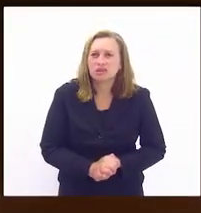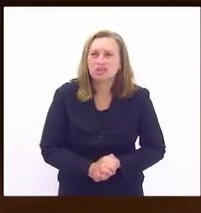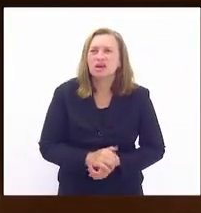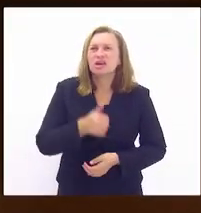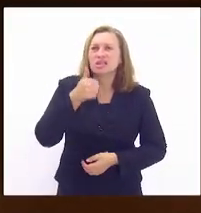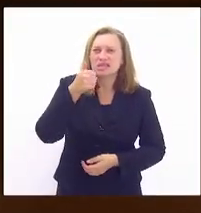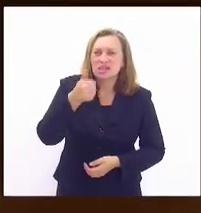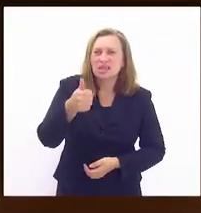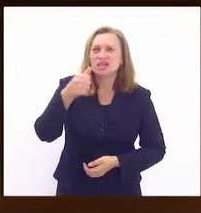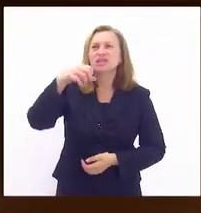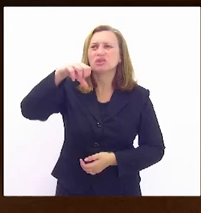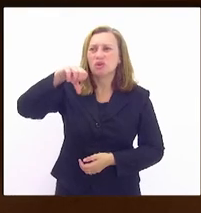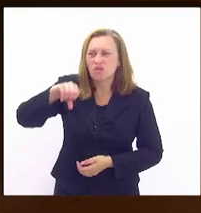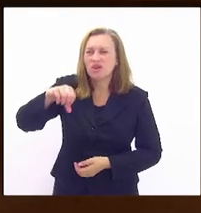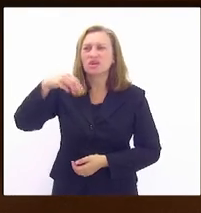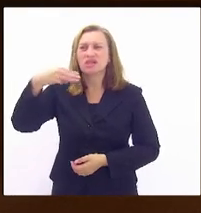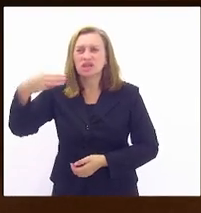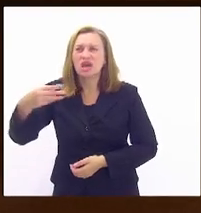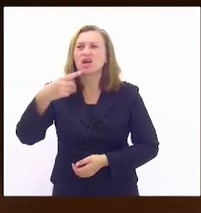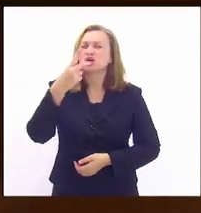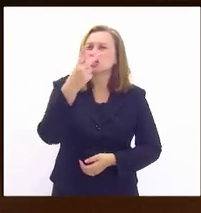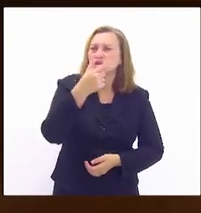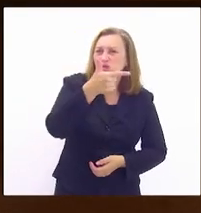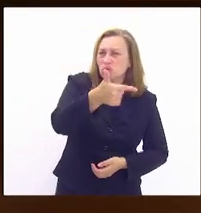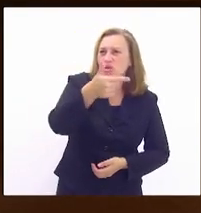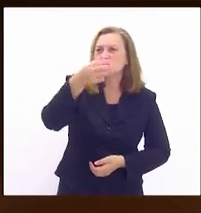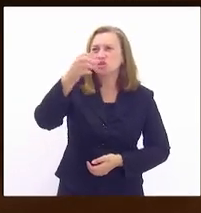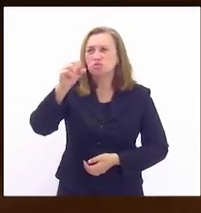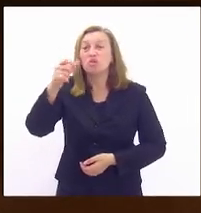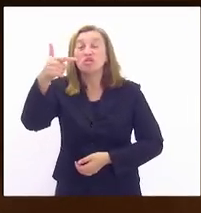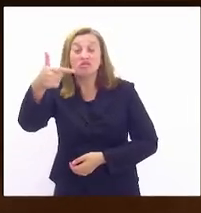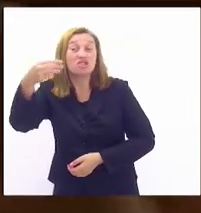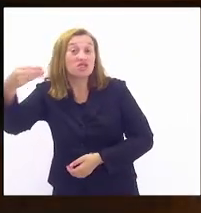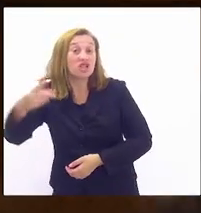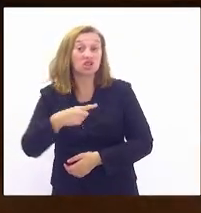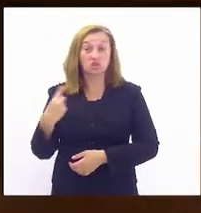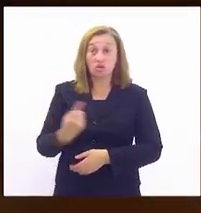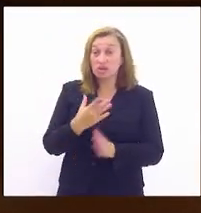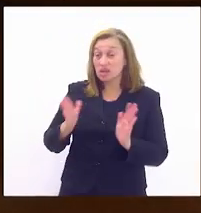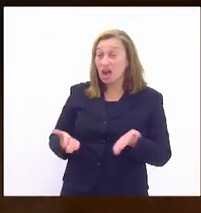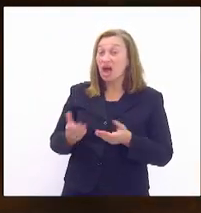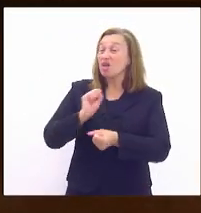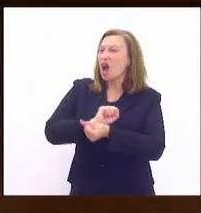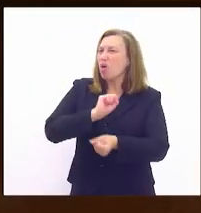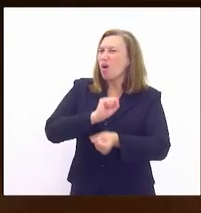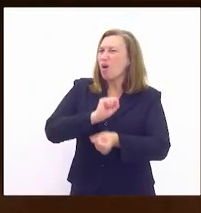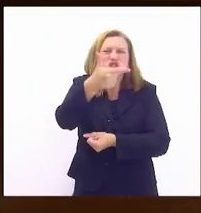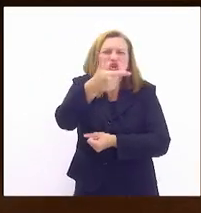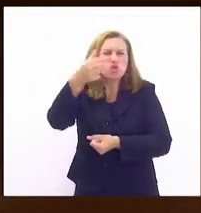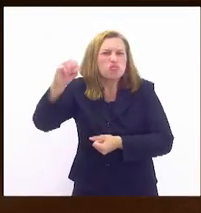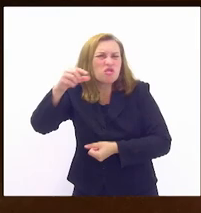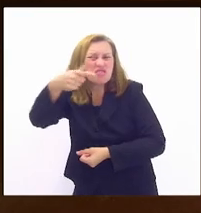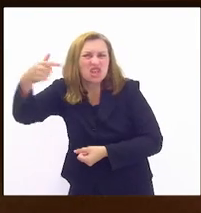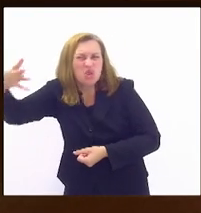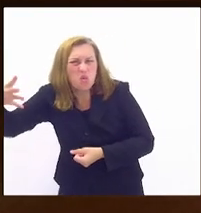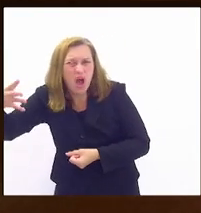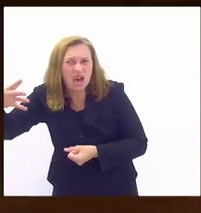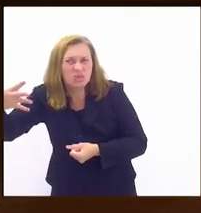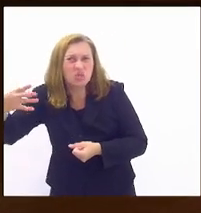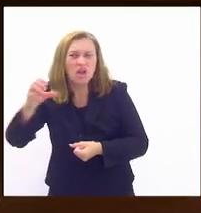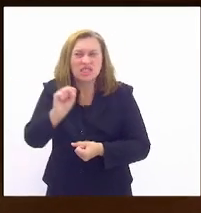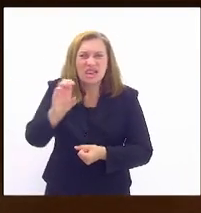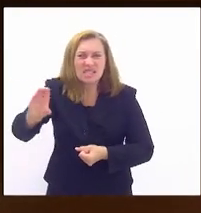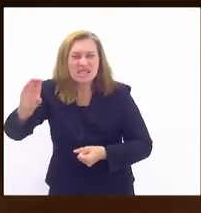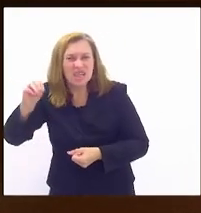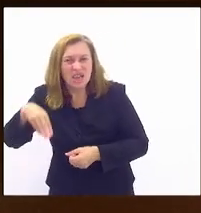1993. Nós estamos em 2023. Aí nós vamos esperar 2024 para que a CSN